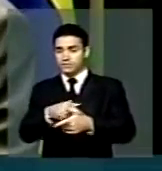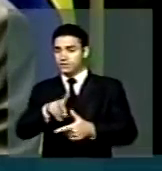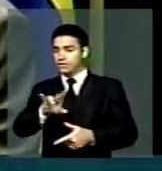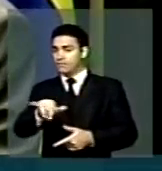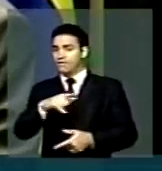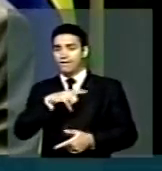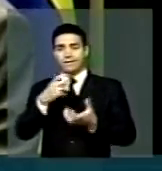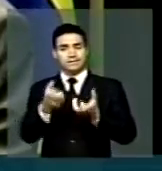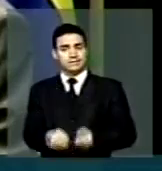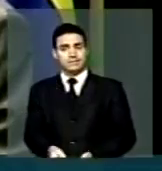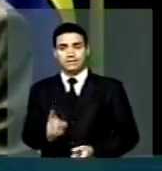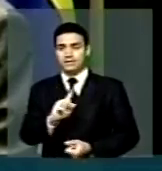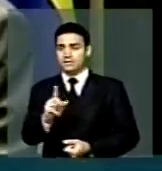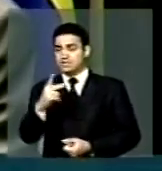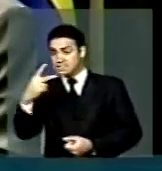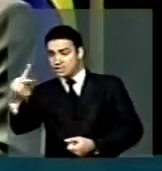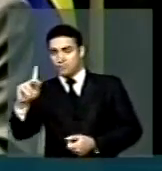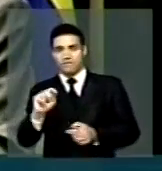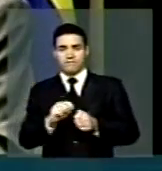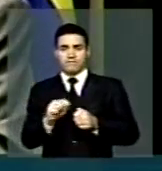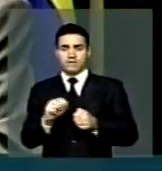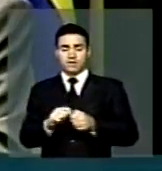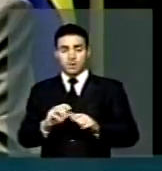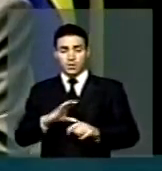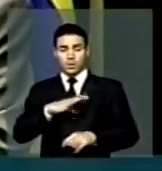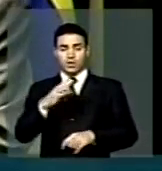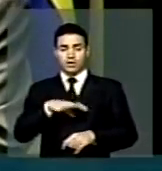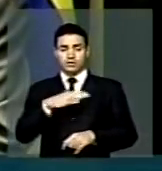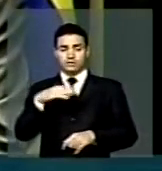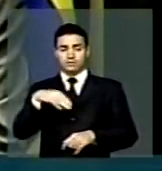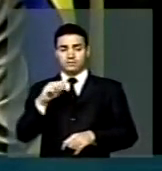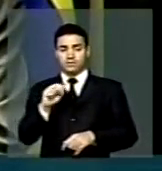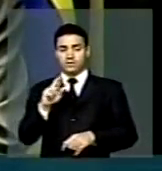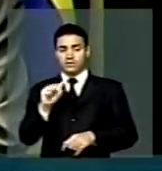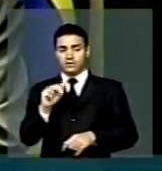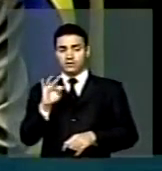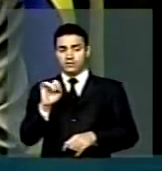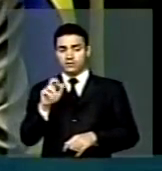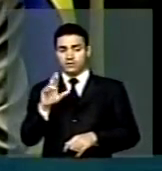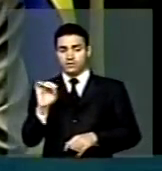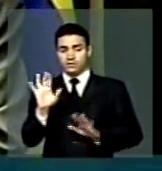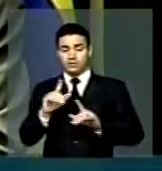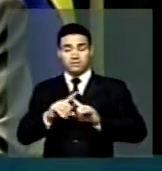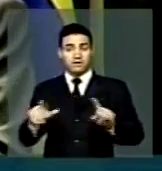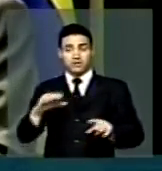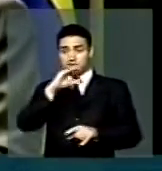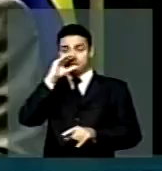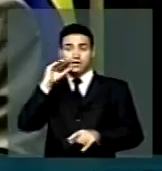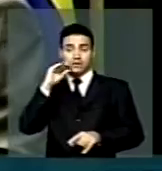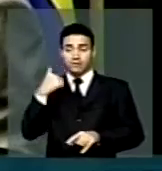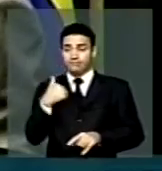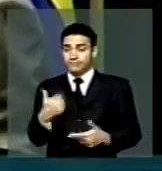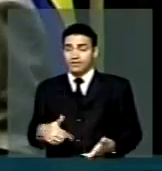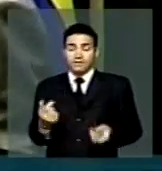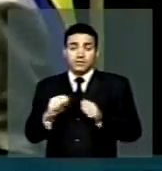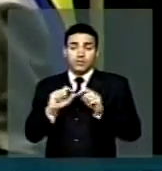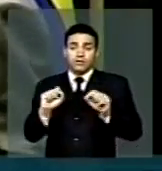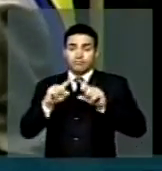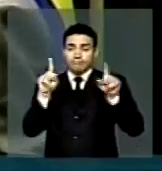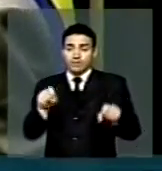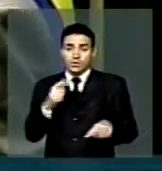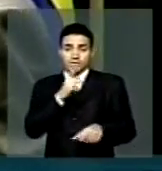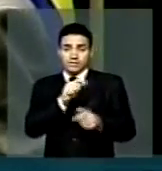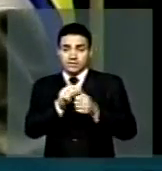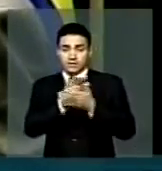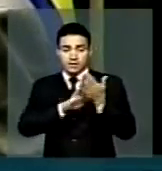no dia seguinte o seu gesto corajoso da moratória. Na verdade, o presidente Sarney não tinha alternativa, porque tecnicamente nós não tínhamos mais